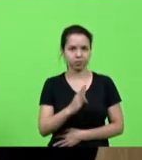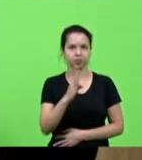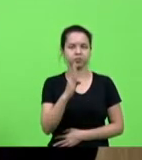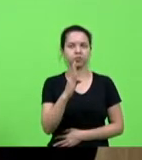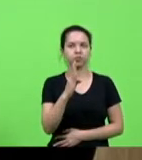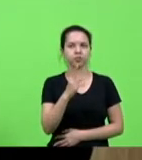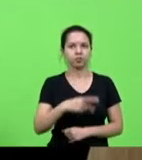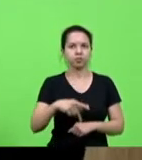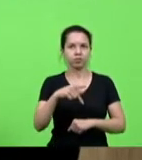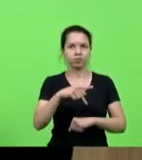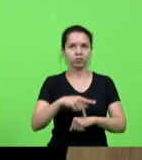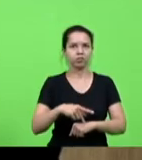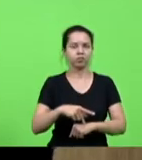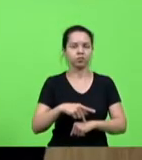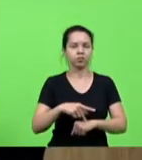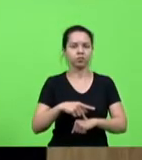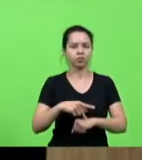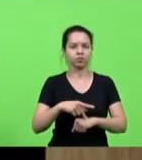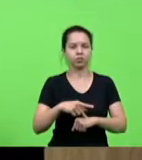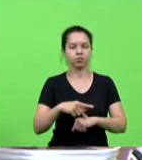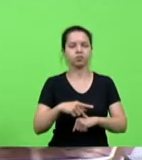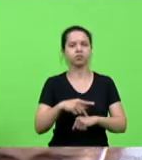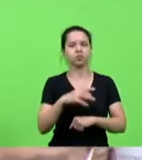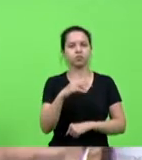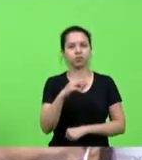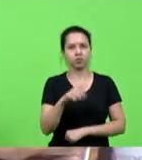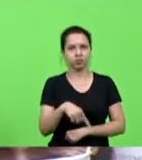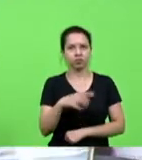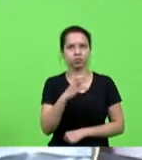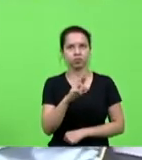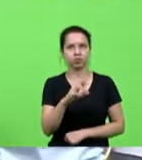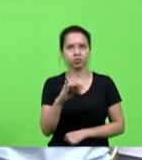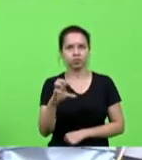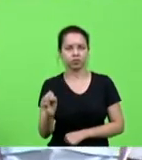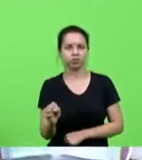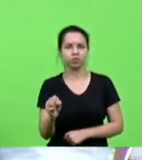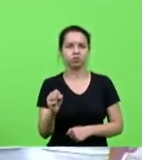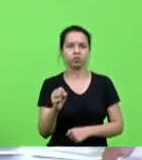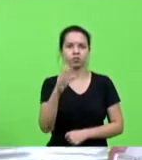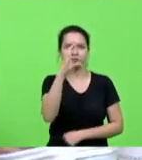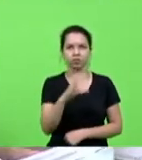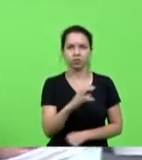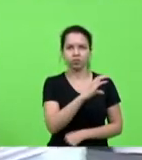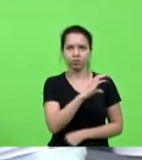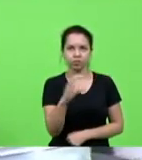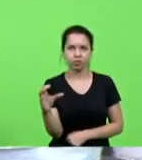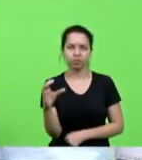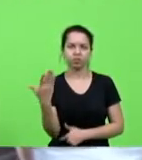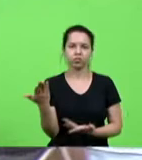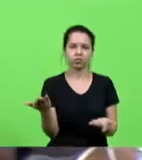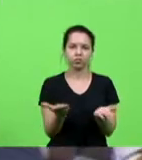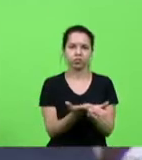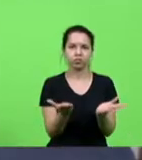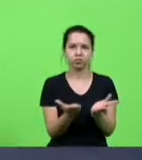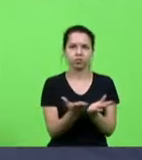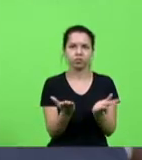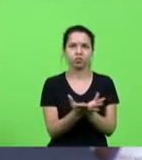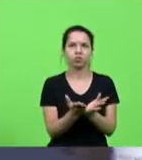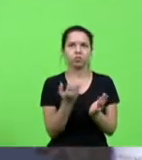né? Católico, evangélicos, né? Católicos ortodoxos, né? Então, isso é muito bom estar estendendo